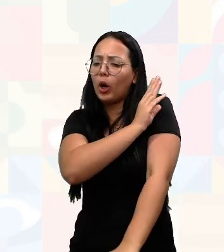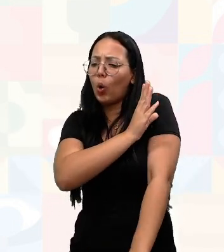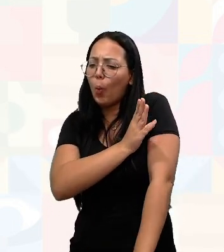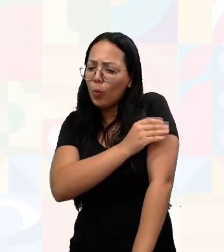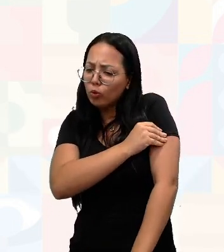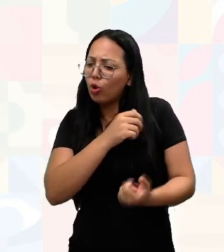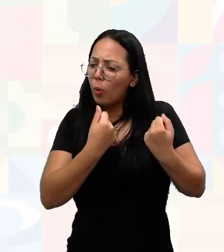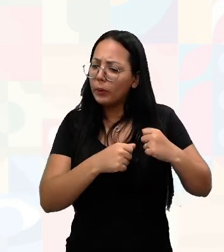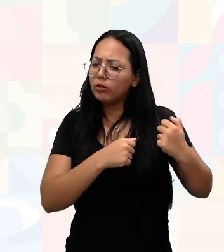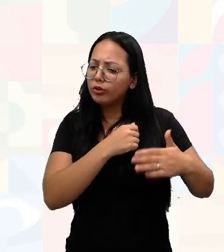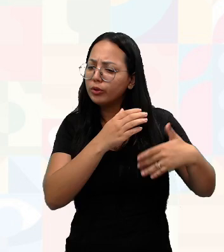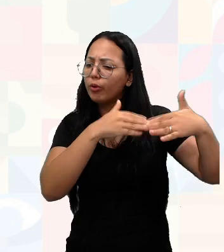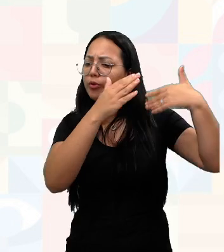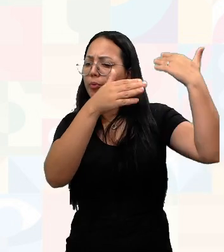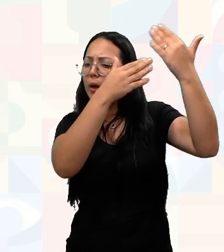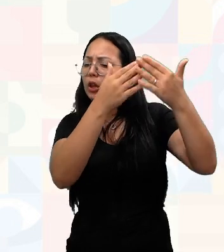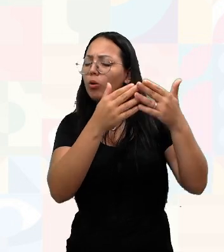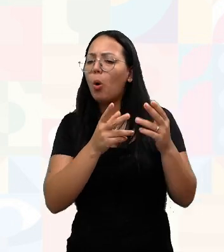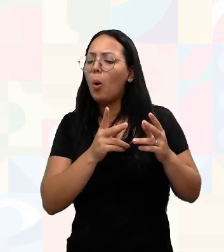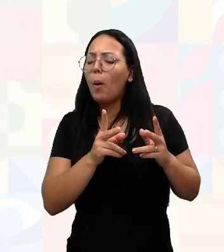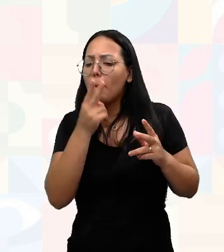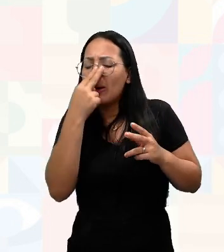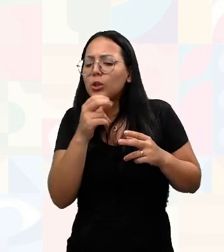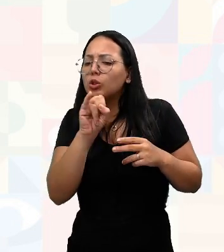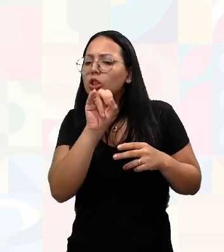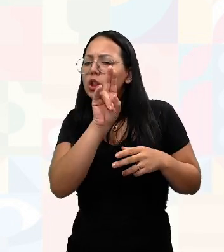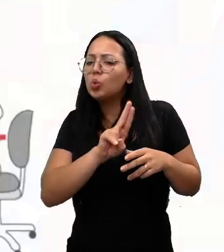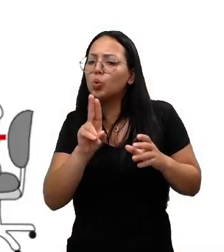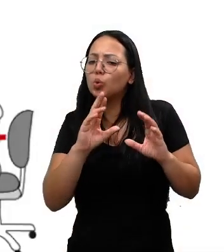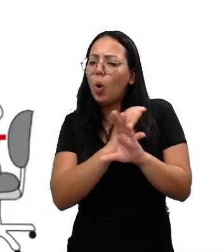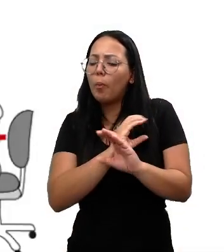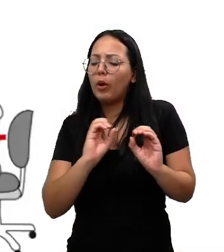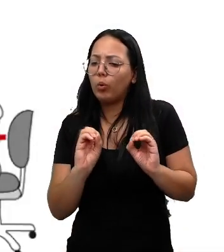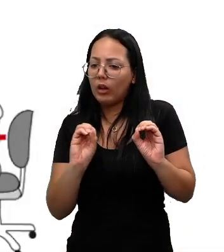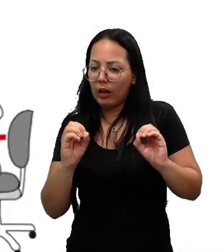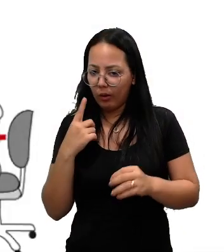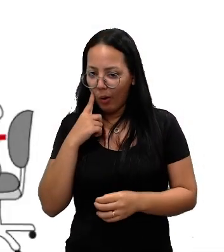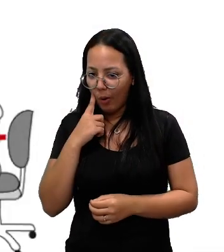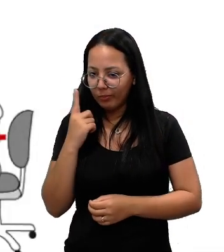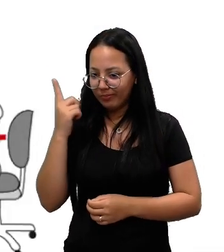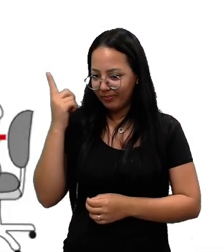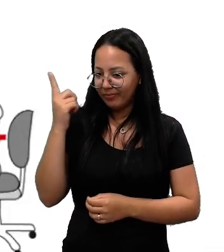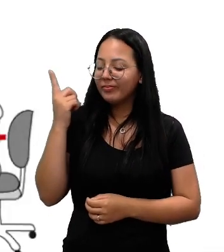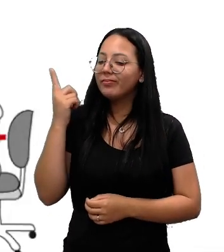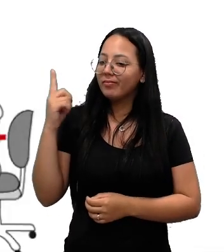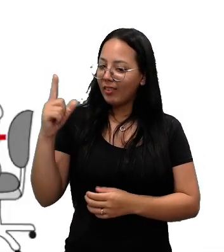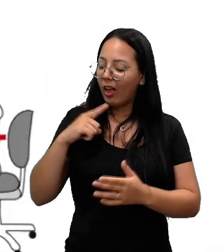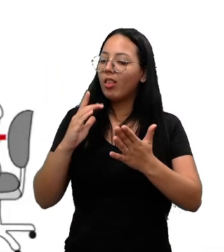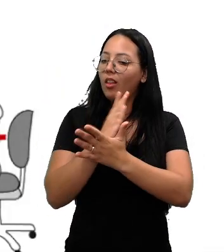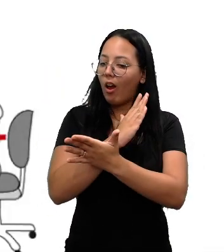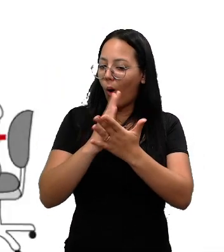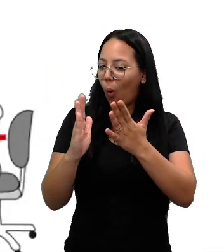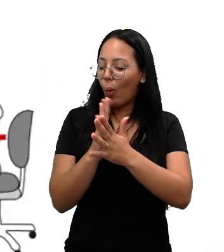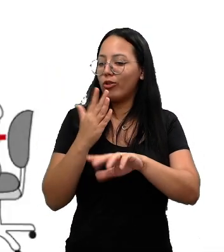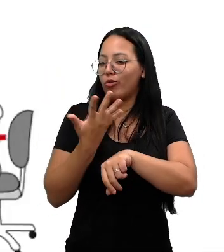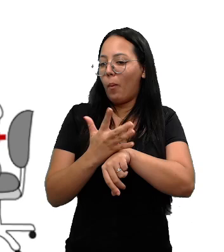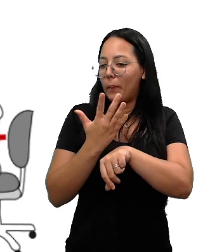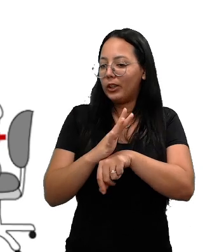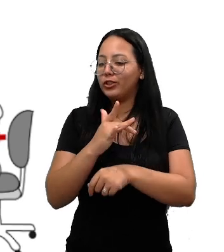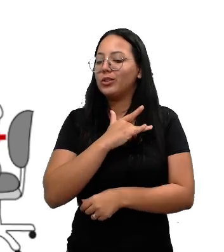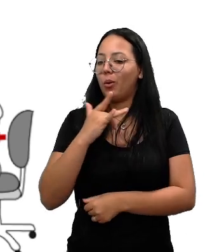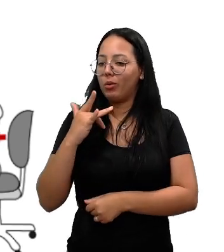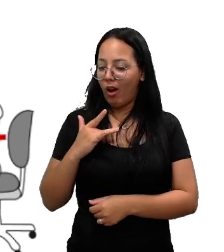em desenvolvimento, mesmo sem o uso completo delas? Nós temos atividades laborais que são práticas